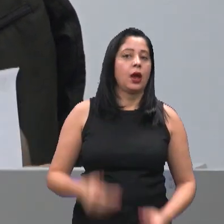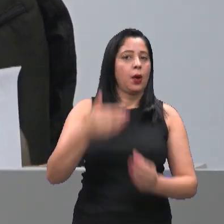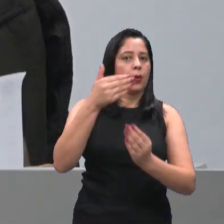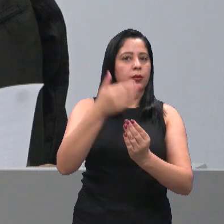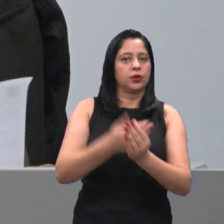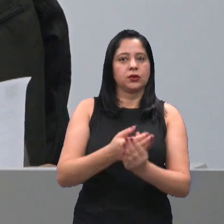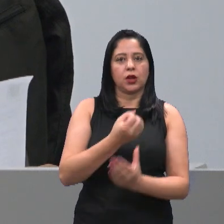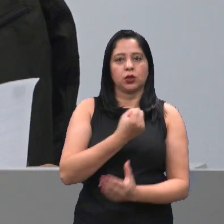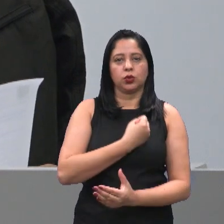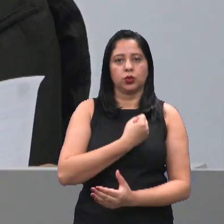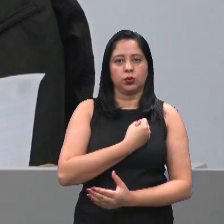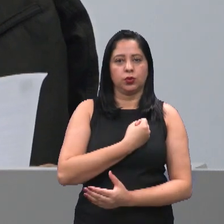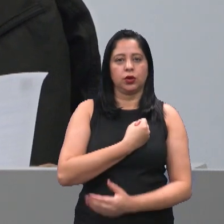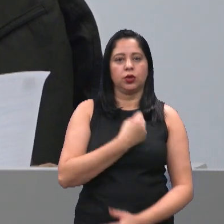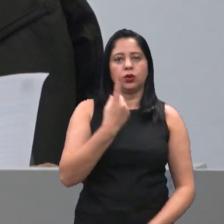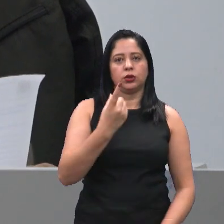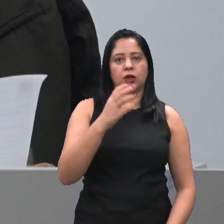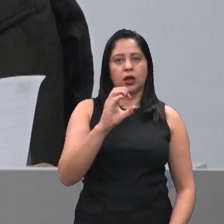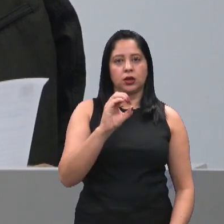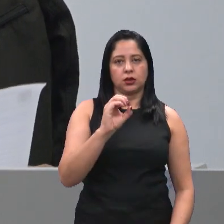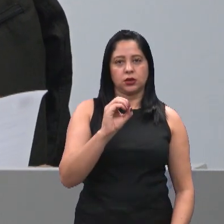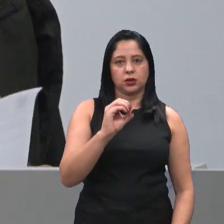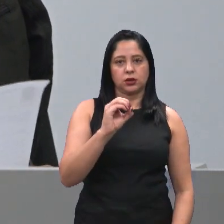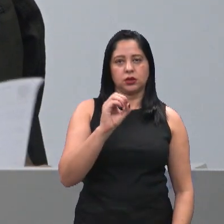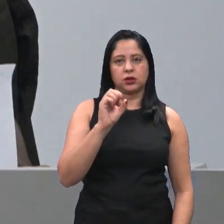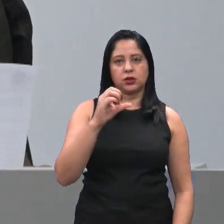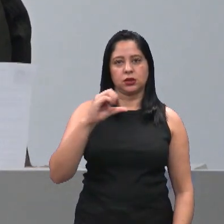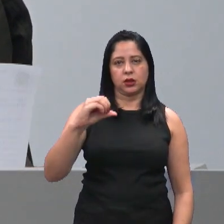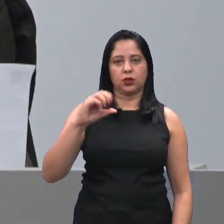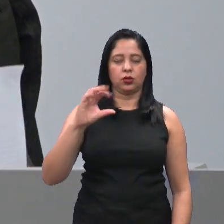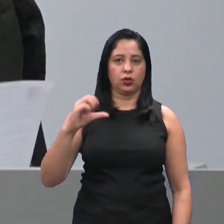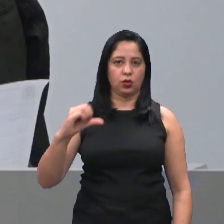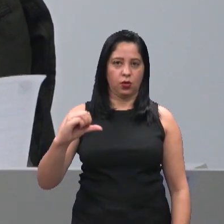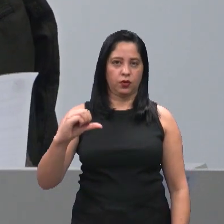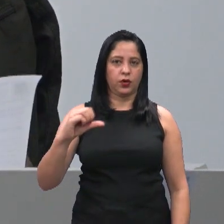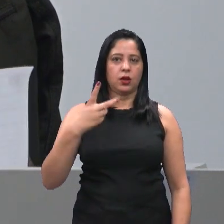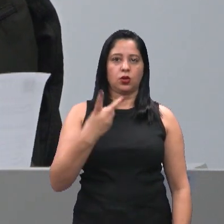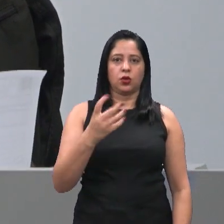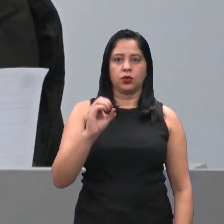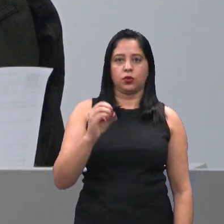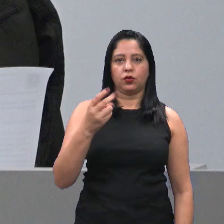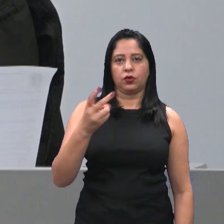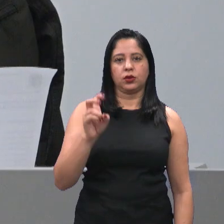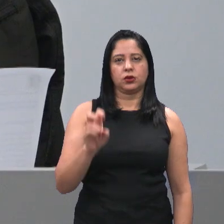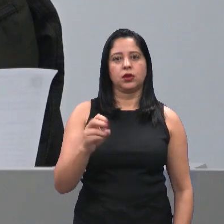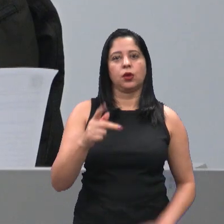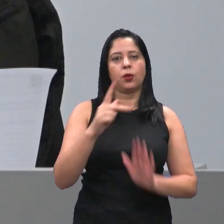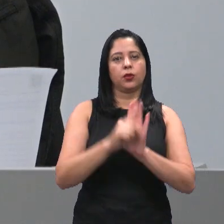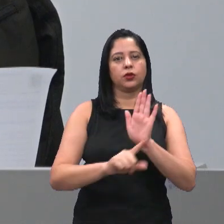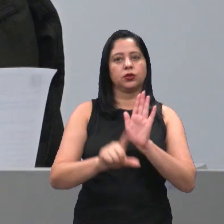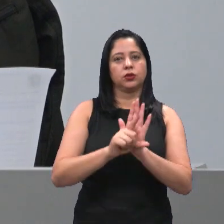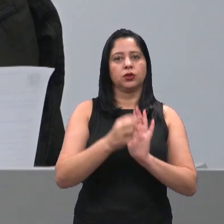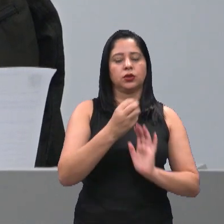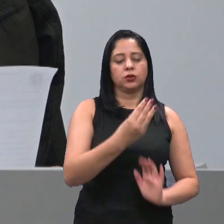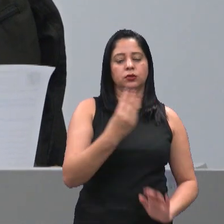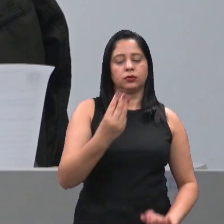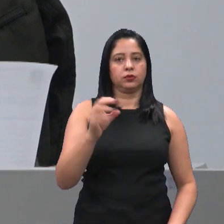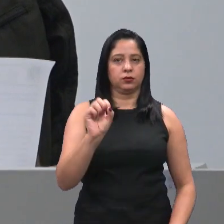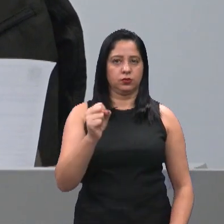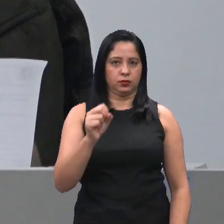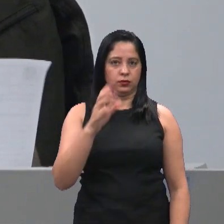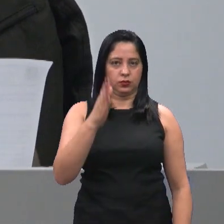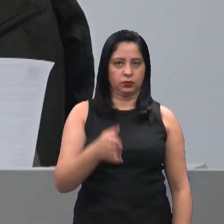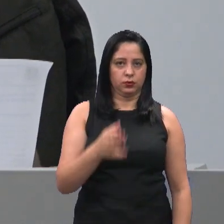Processo número 10.109, de 2025, projeto de lei número 338, de